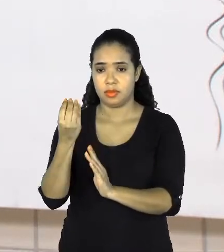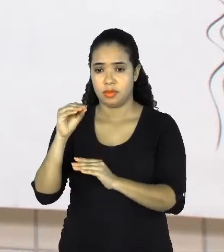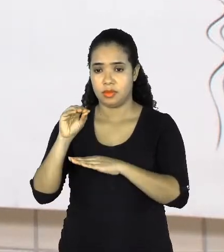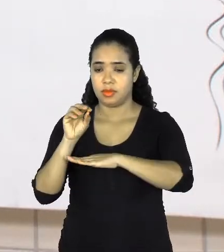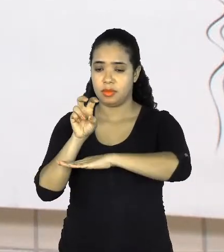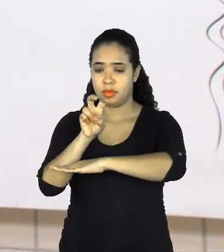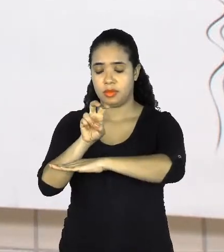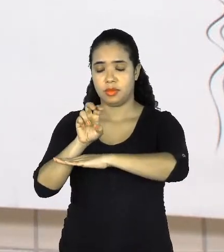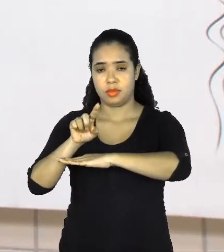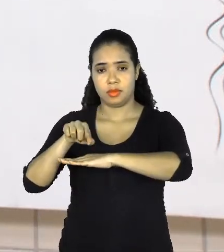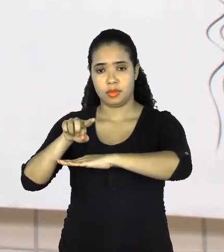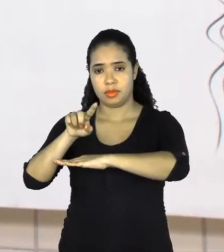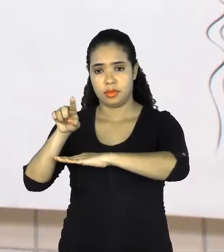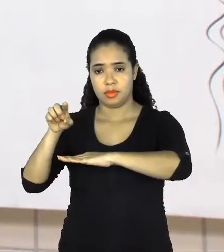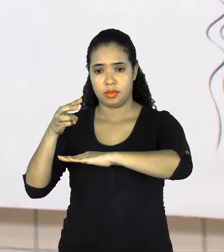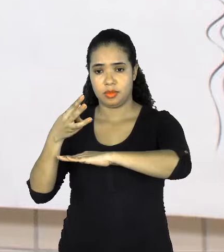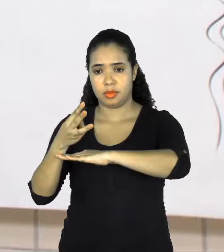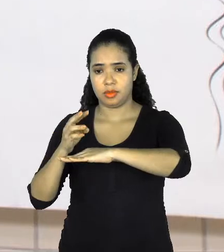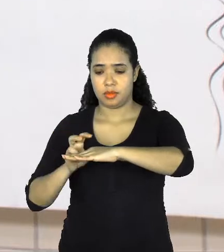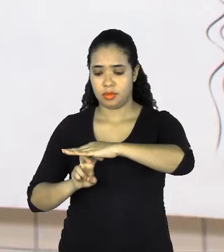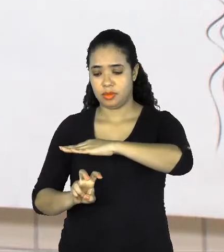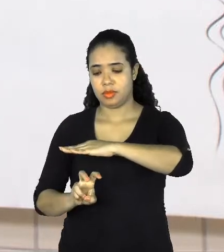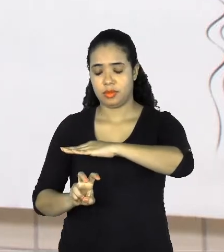sobre o cateto adjacente, que vale 5.